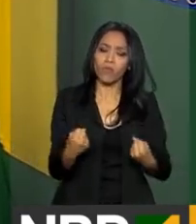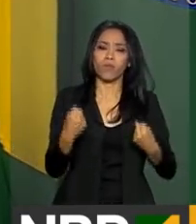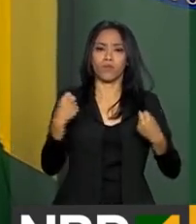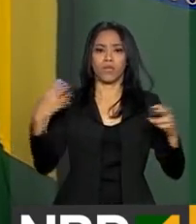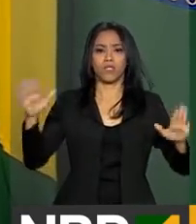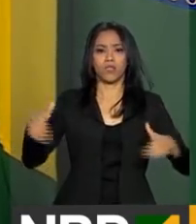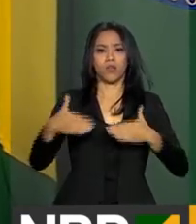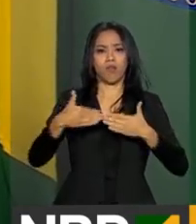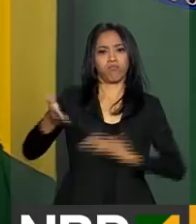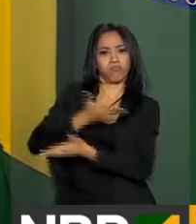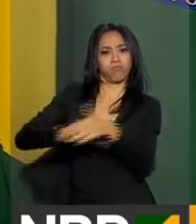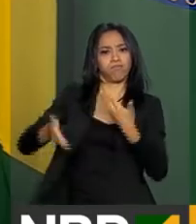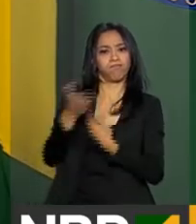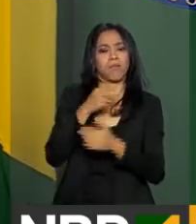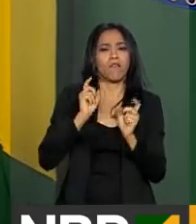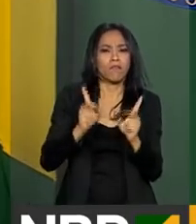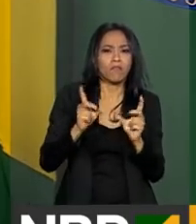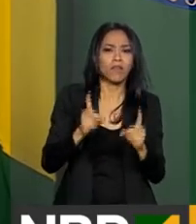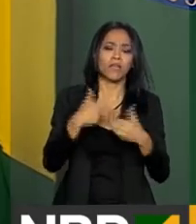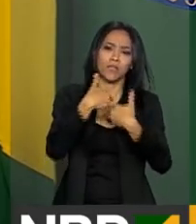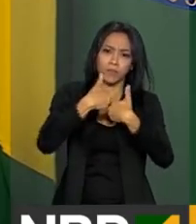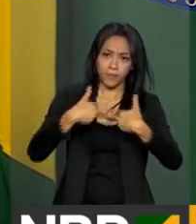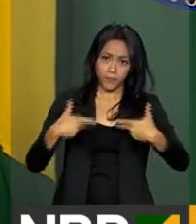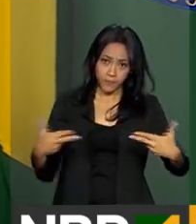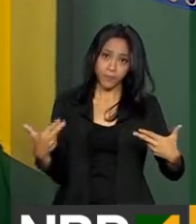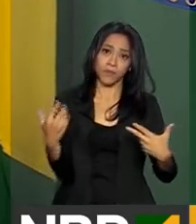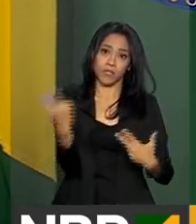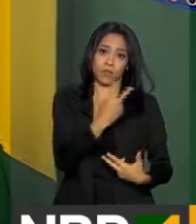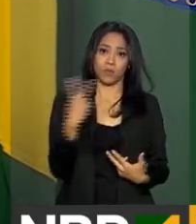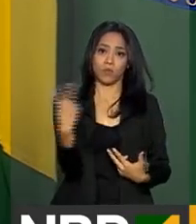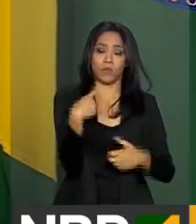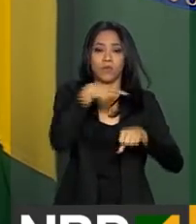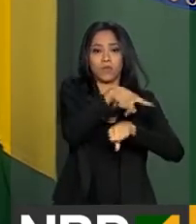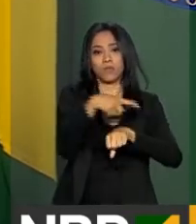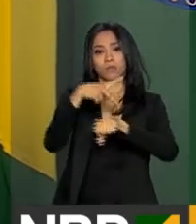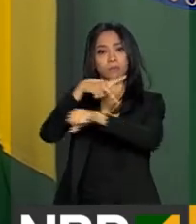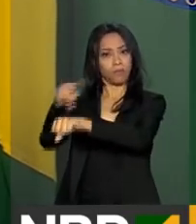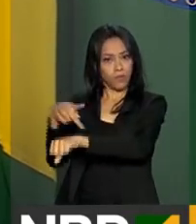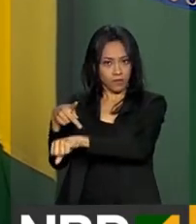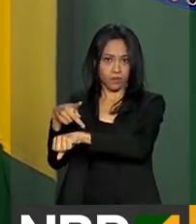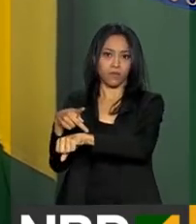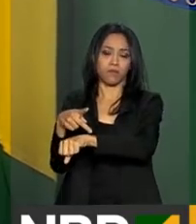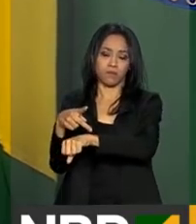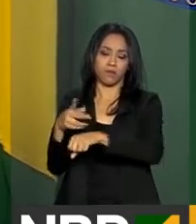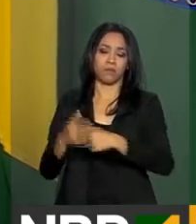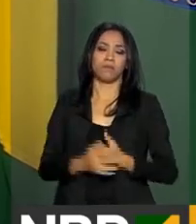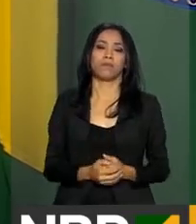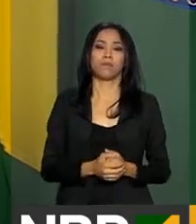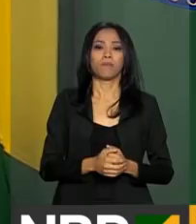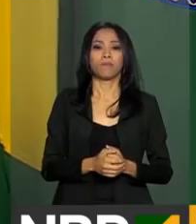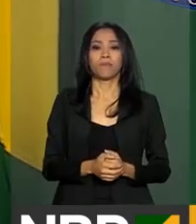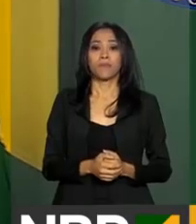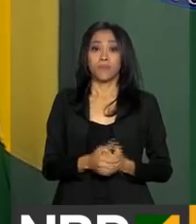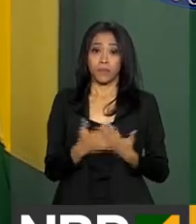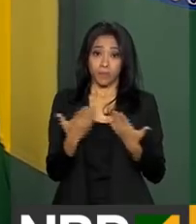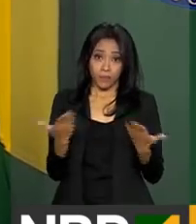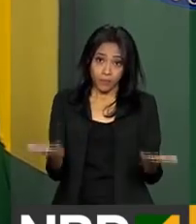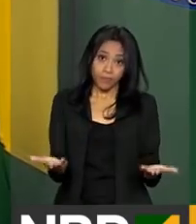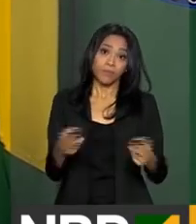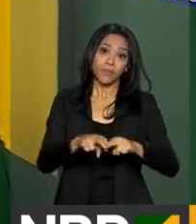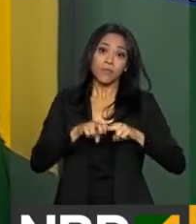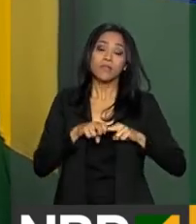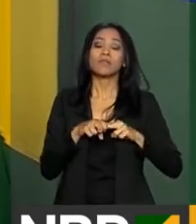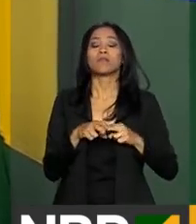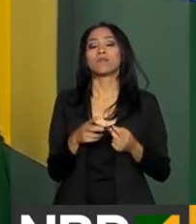comerciais e diplomáticas entre o brasil eo chile portanto ao